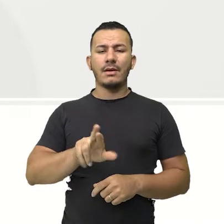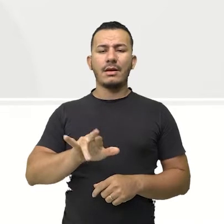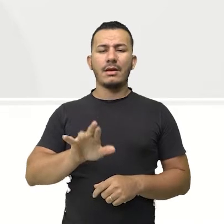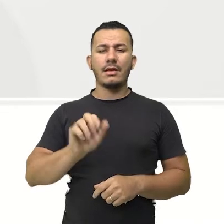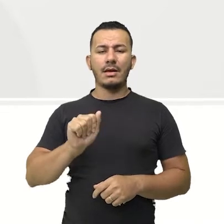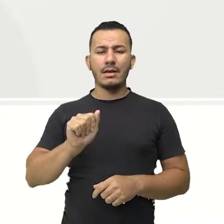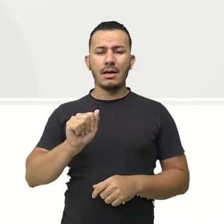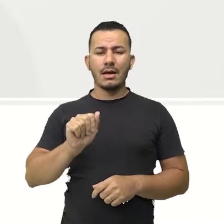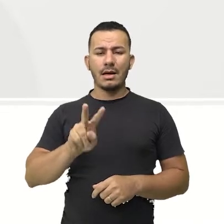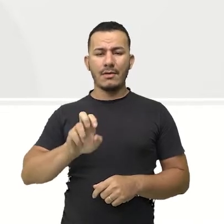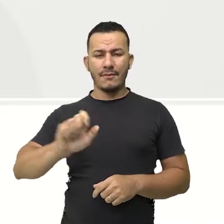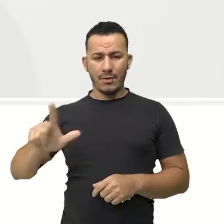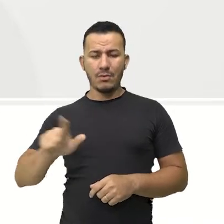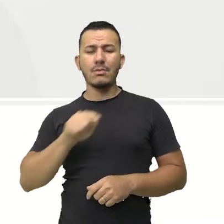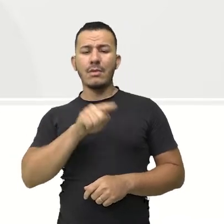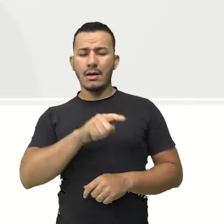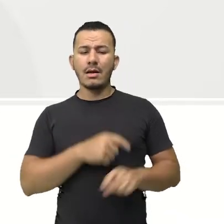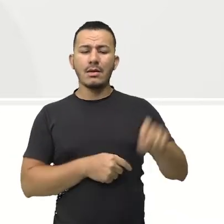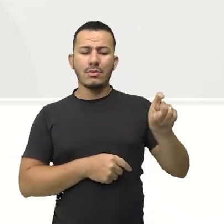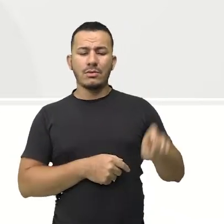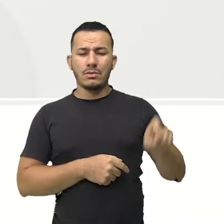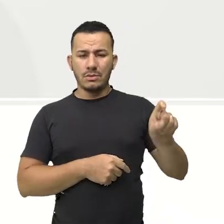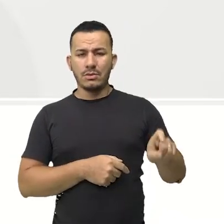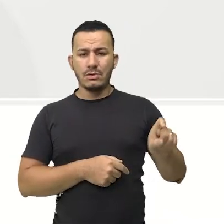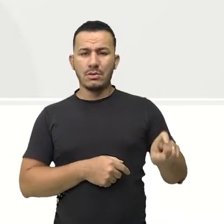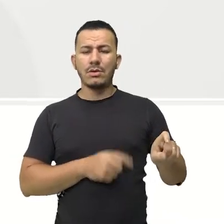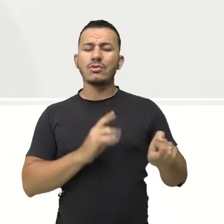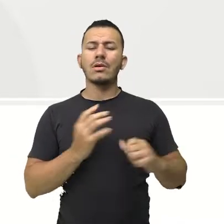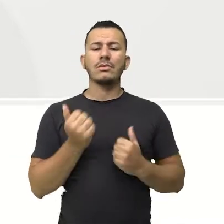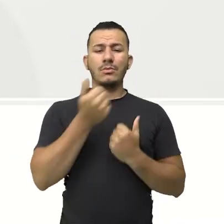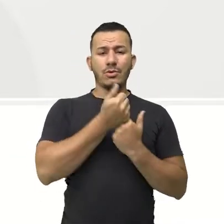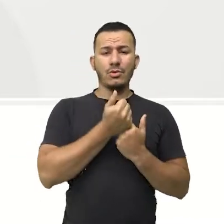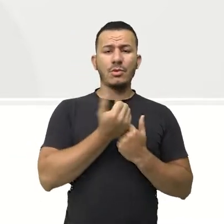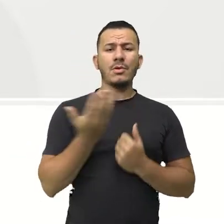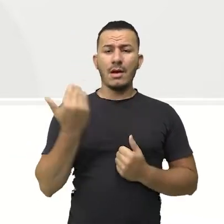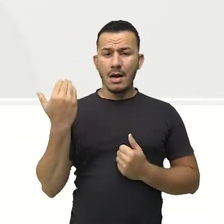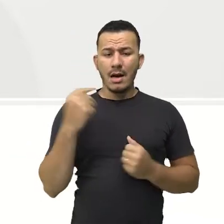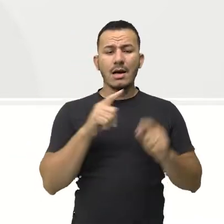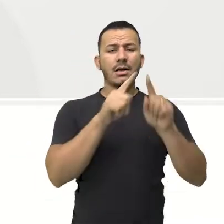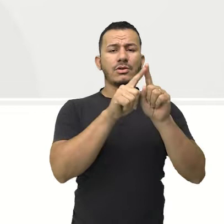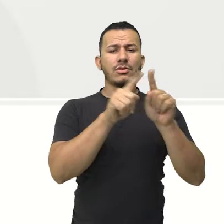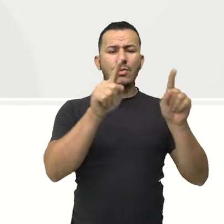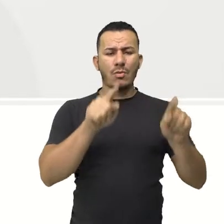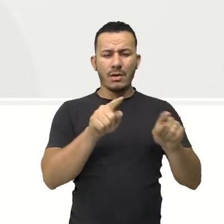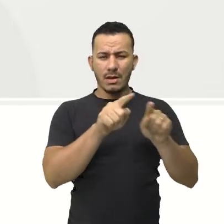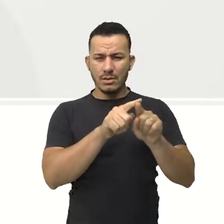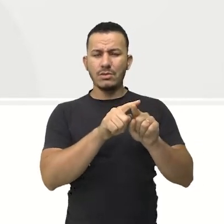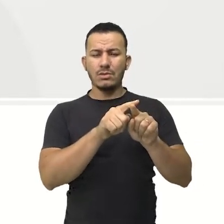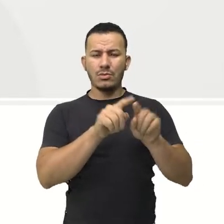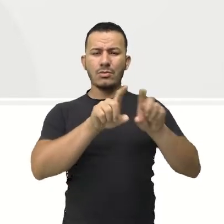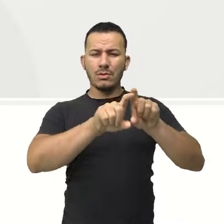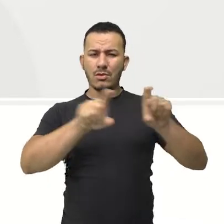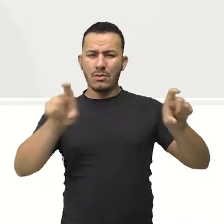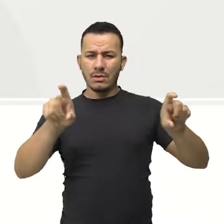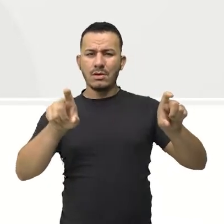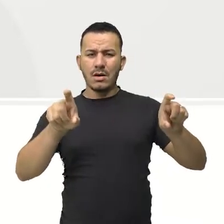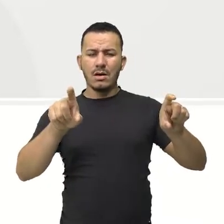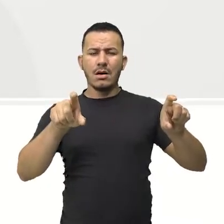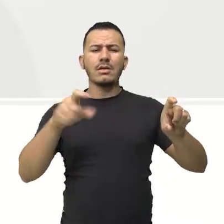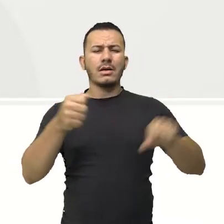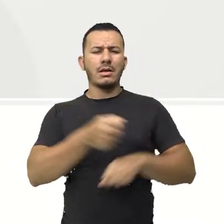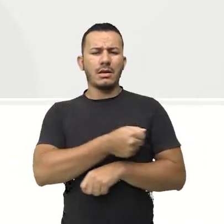desconhecido, esse cara aqui, ó, nós só substituímos, nós já tínhamos a ideia, né, de equação lá das